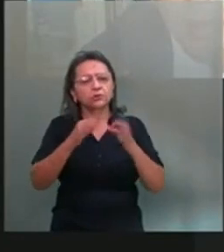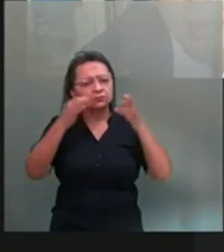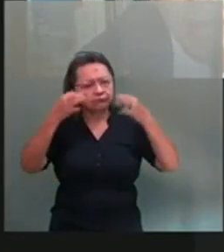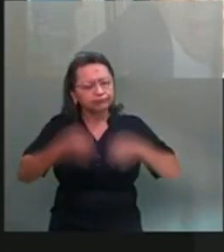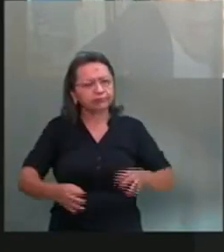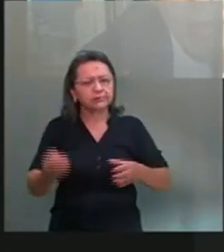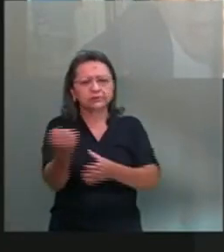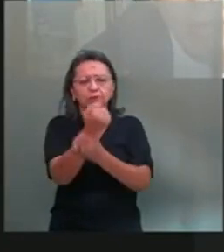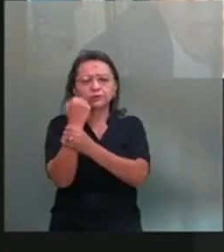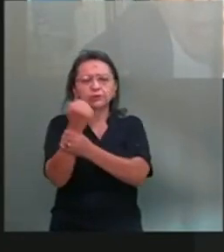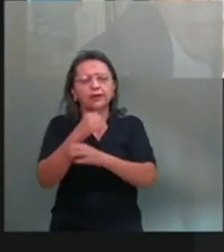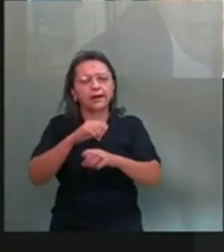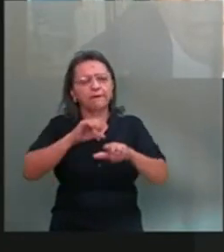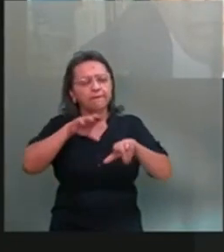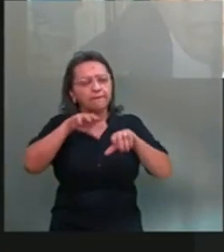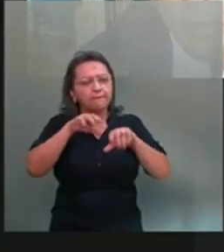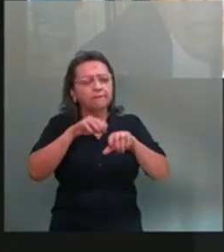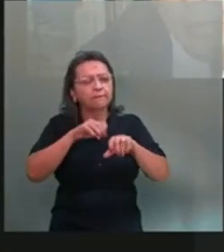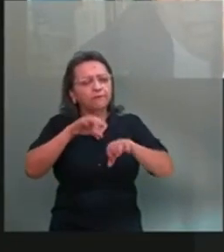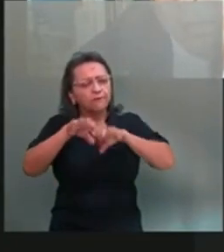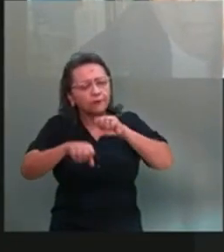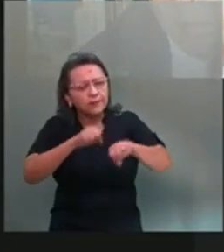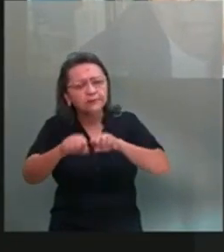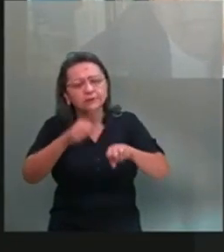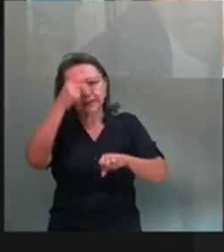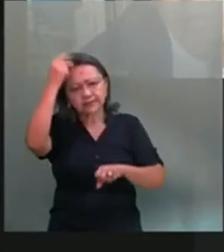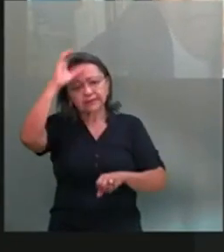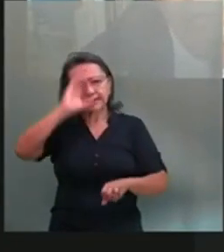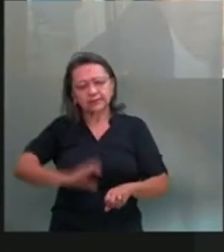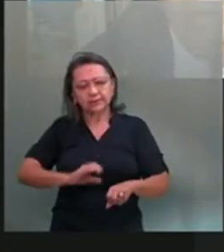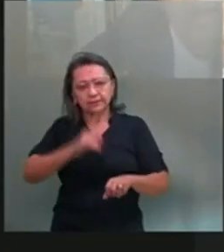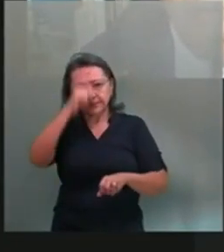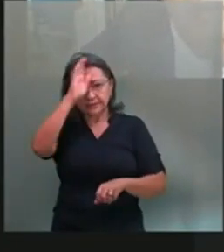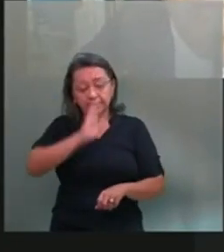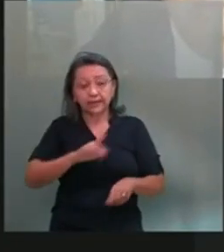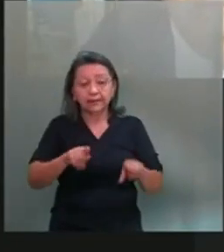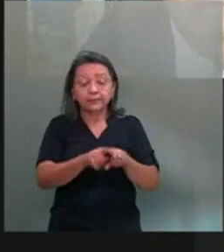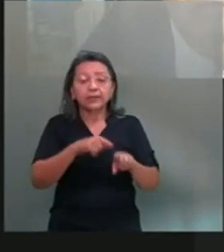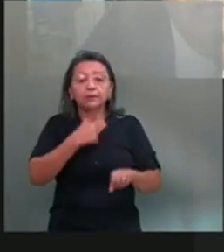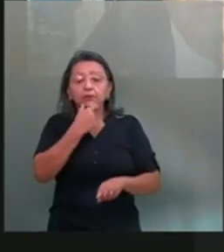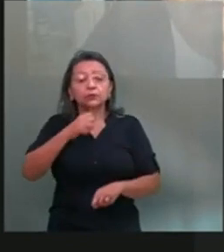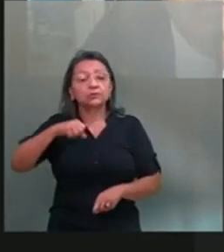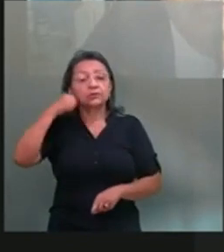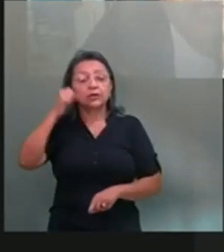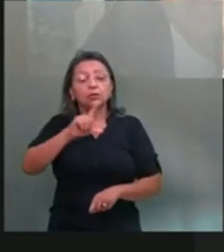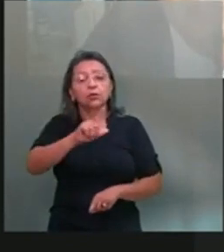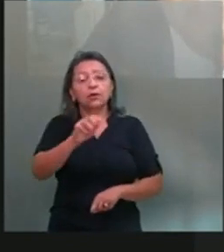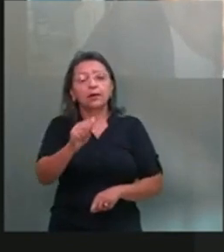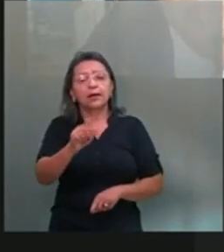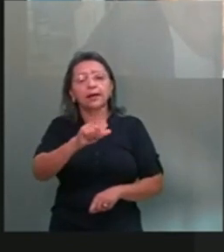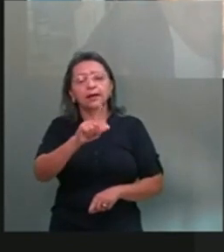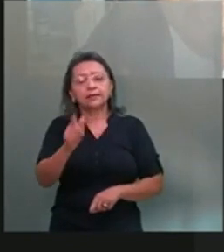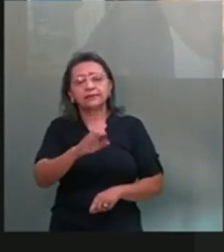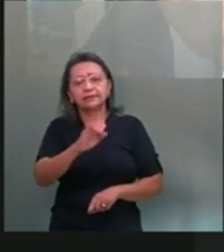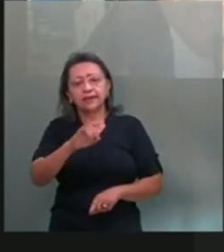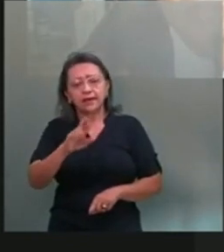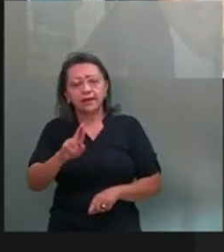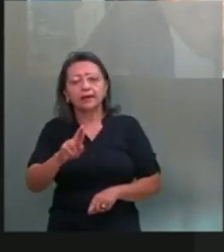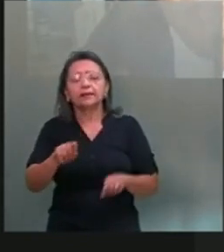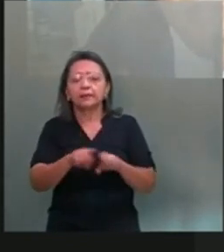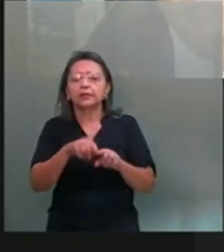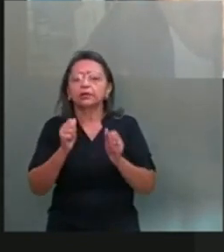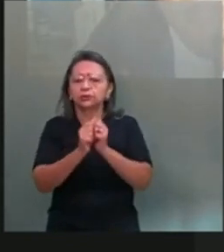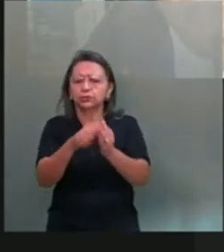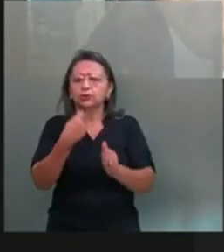na formação da cidadania brasileira. Temos também o senador Lazier Martins, que está conosco, do nosso Rio Grande do